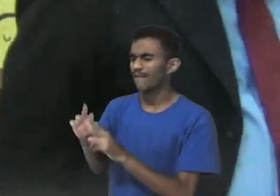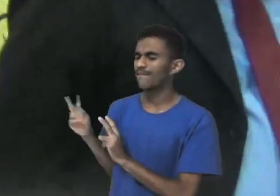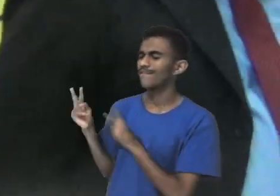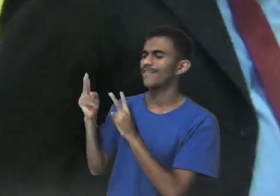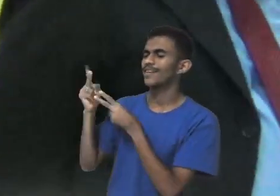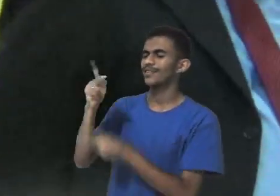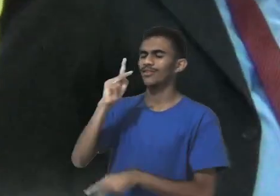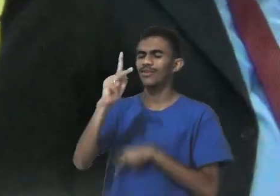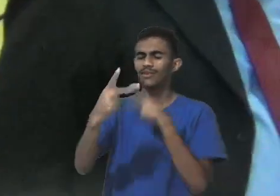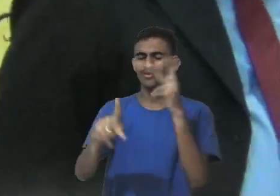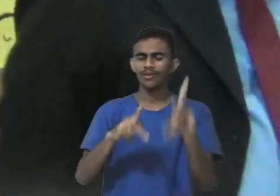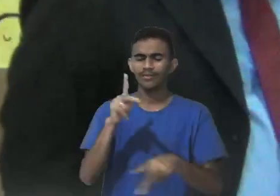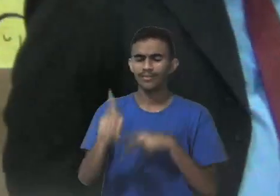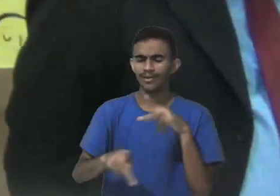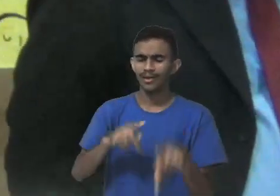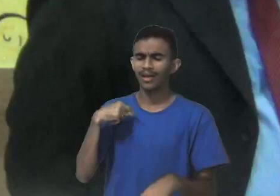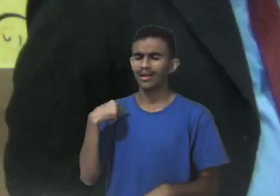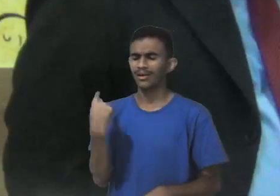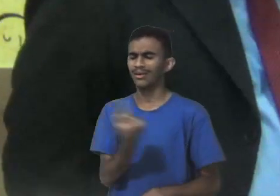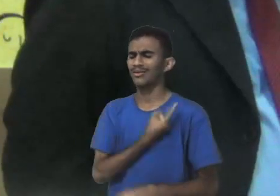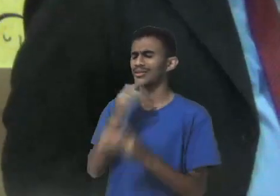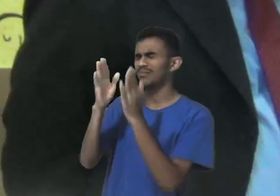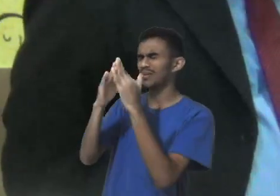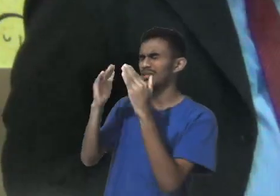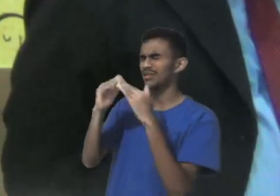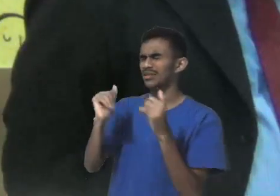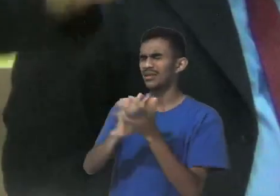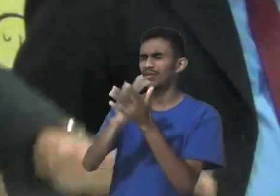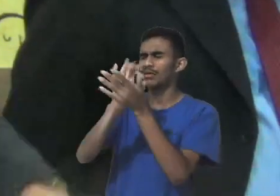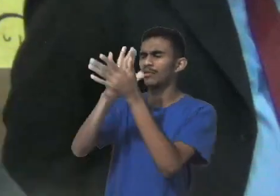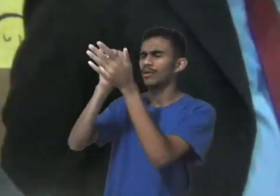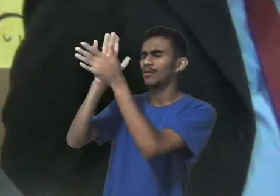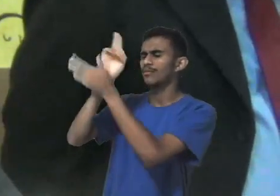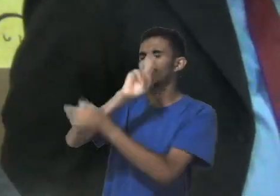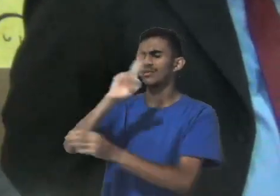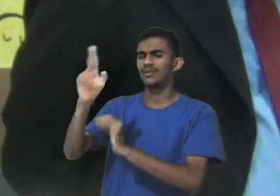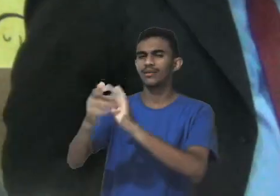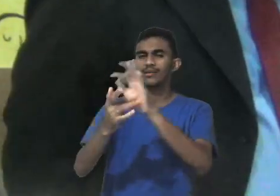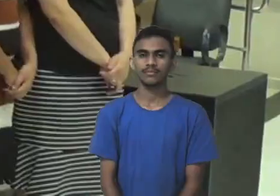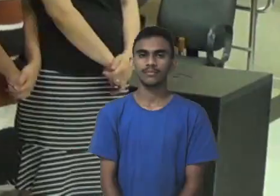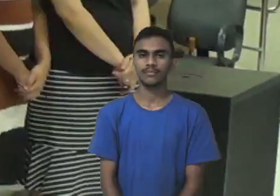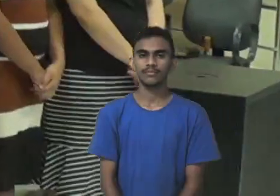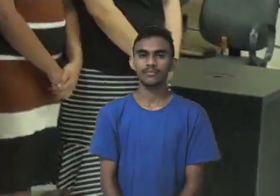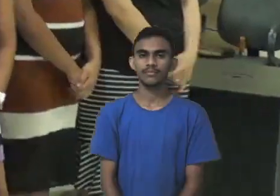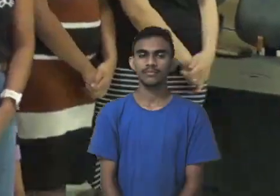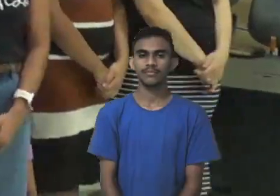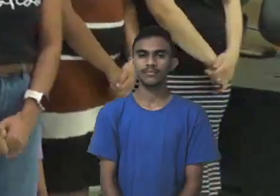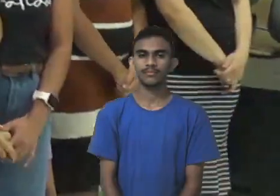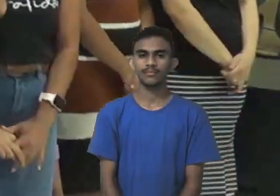teu povo nessa noite. Tudo isso te pedimos e te louvamos em nome de Jesus.